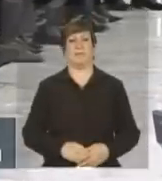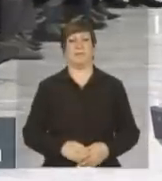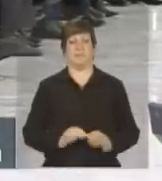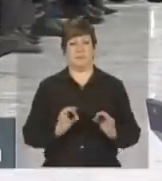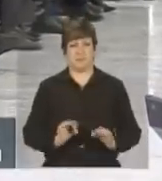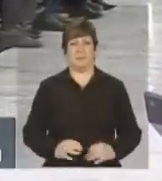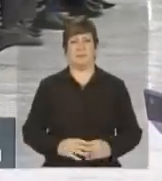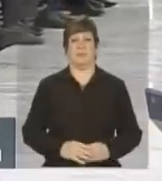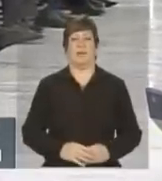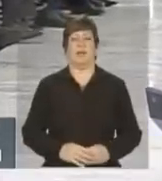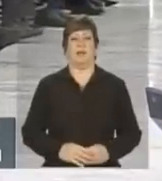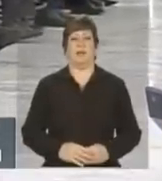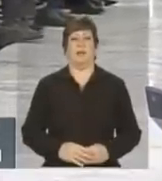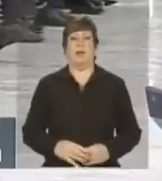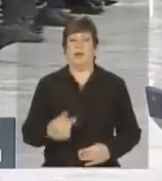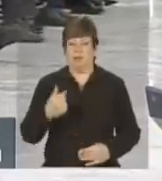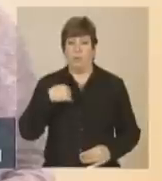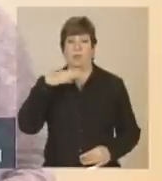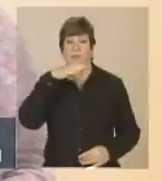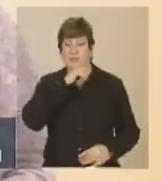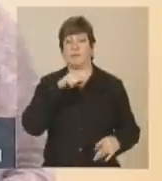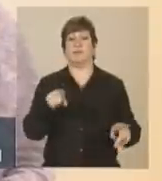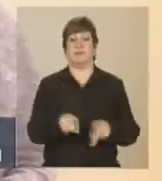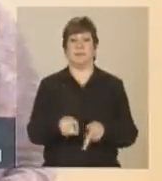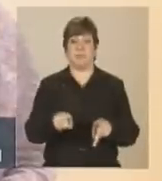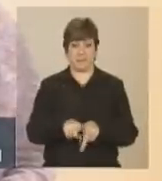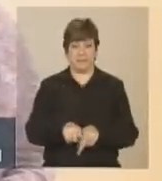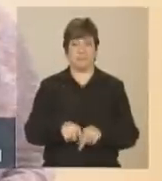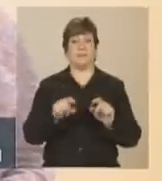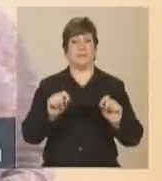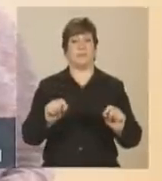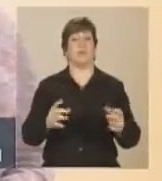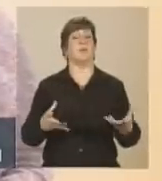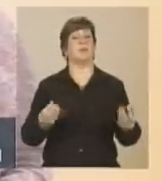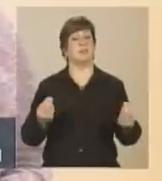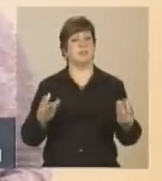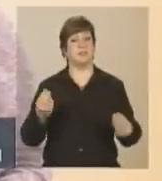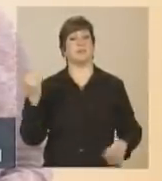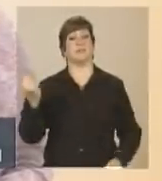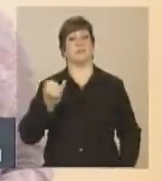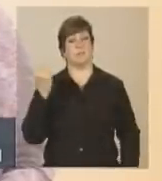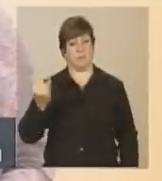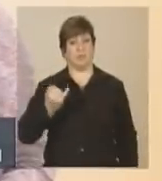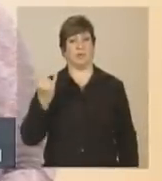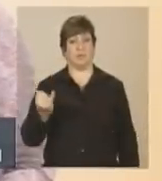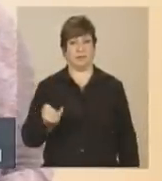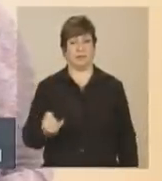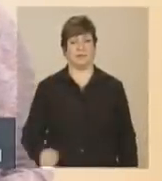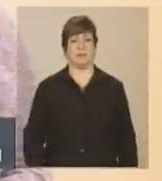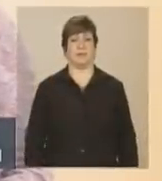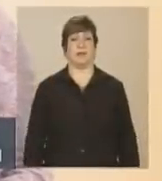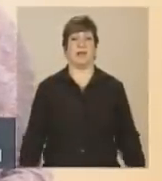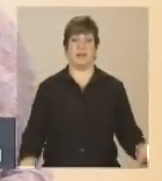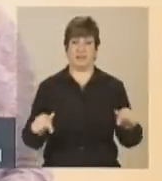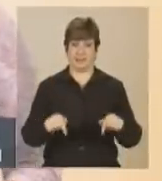Perfeitamente. Eu considero também que é muito importante